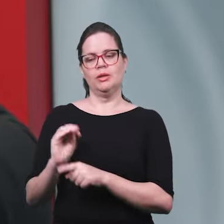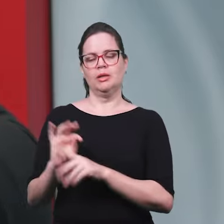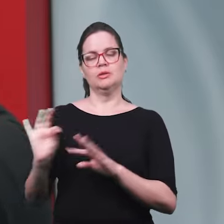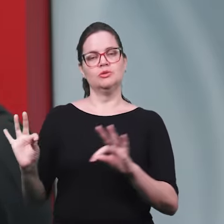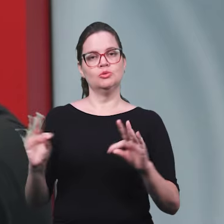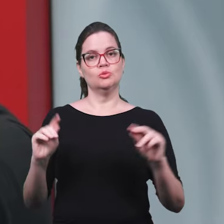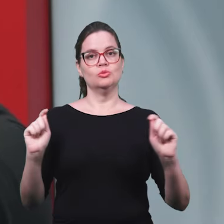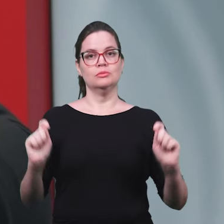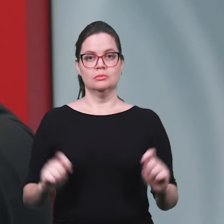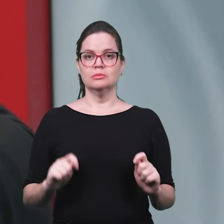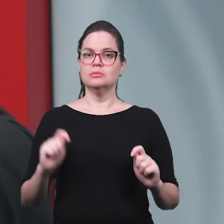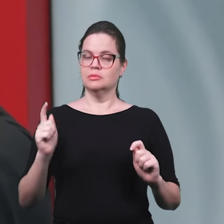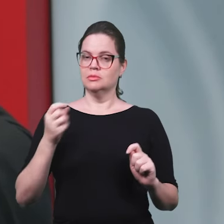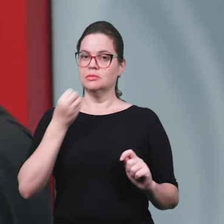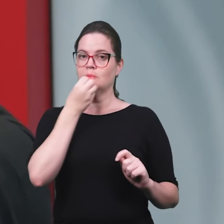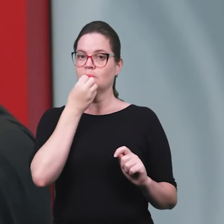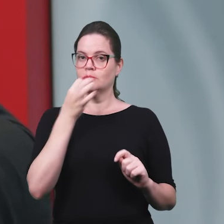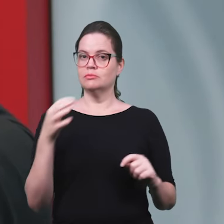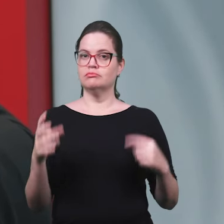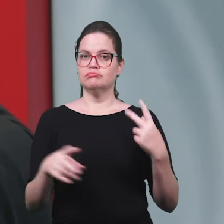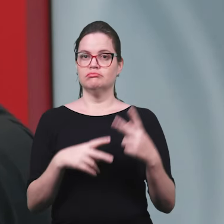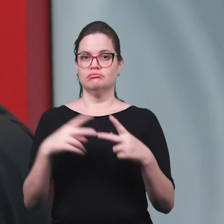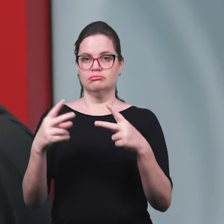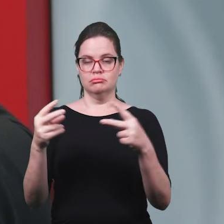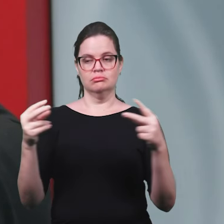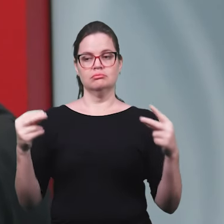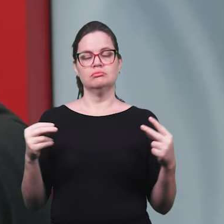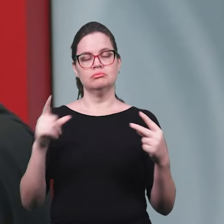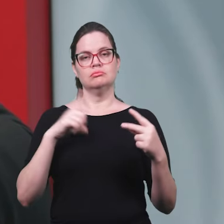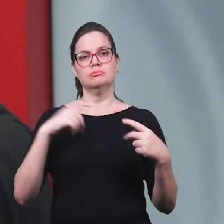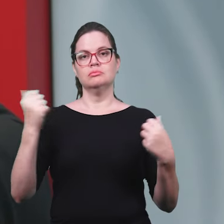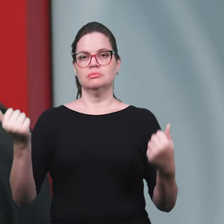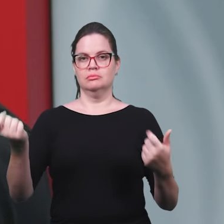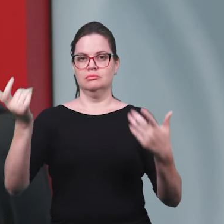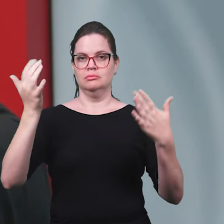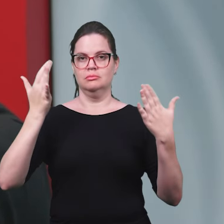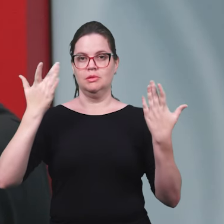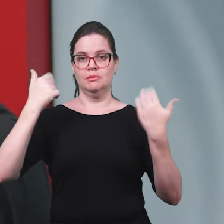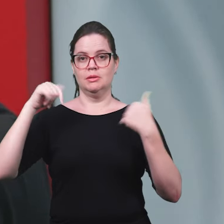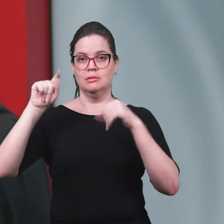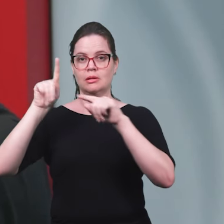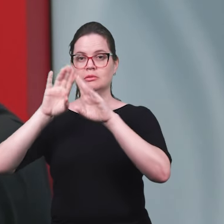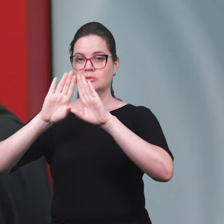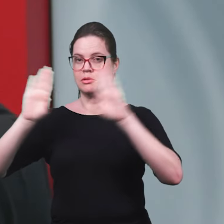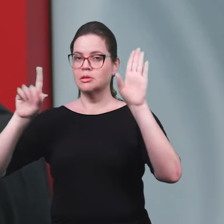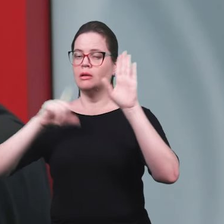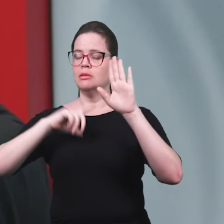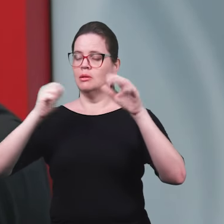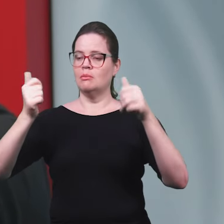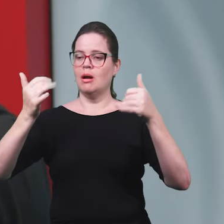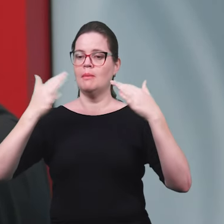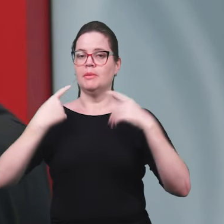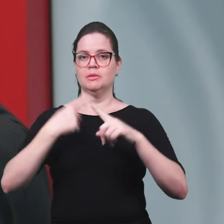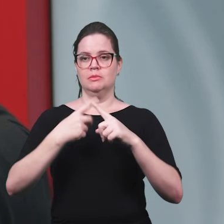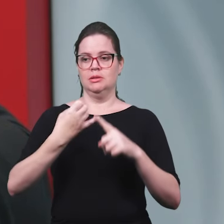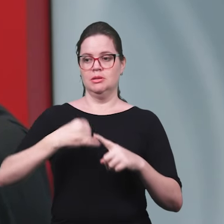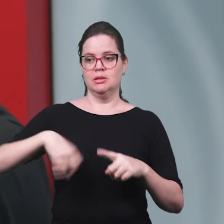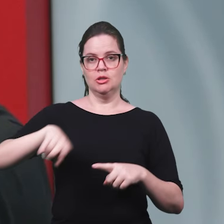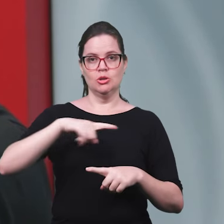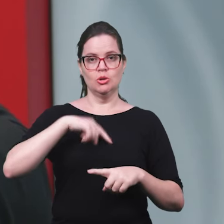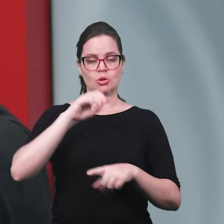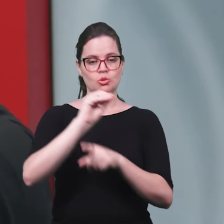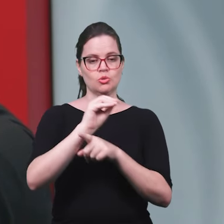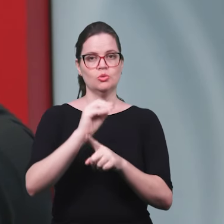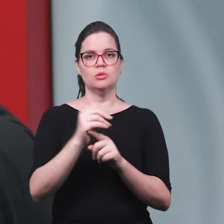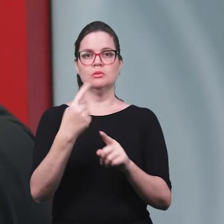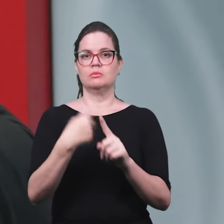para fazer isso. E há uma recompensa, pastor Bel. Há uma recompensa, né, na eternidade para aqueles que cuidam dos seus, para